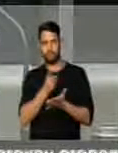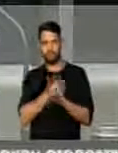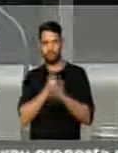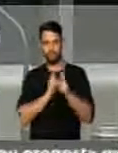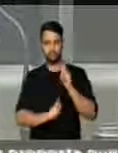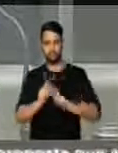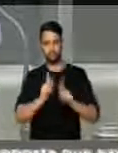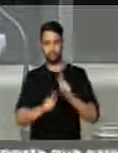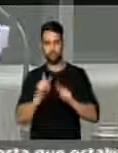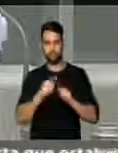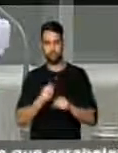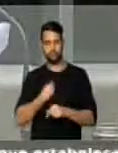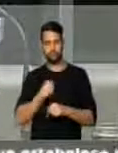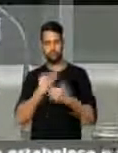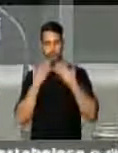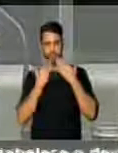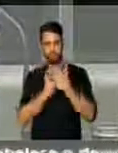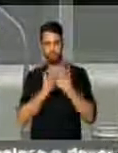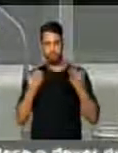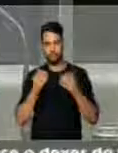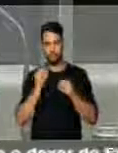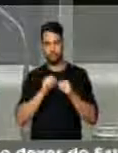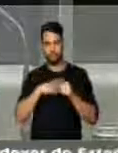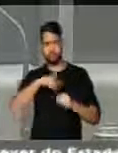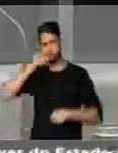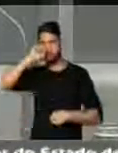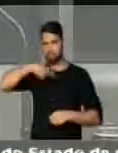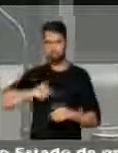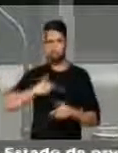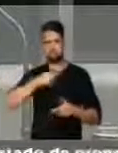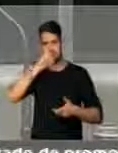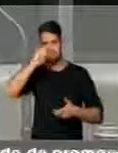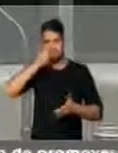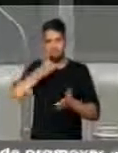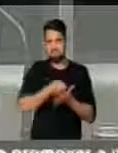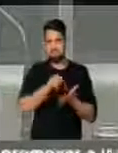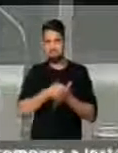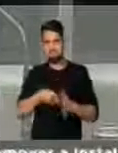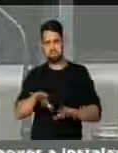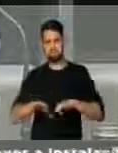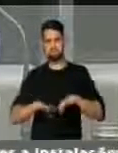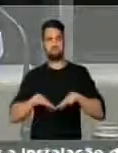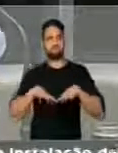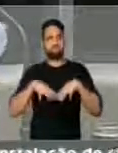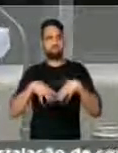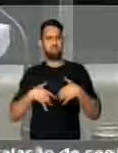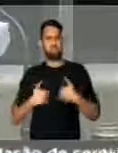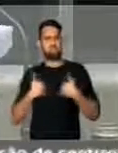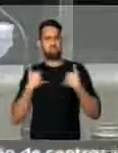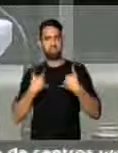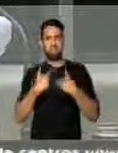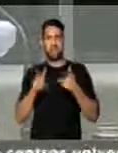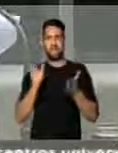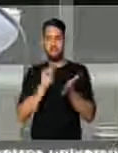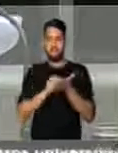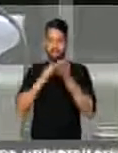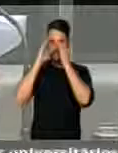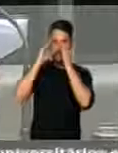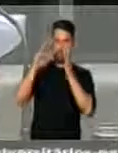gestão foram marcadas por autoritarismo, prepotência e desrespeito